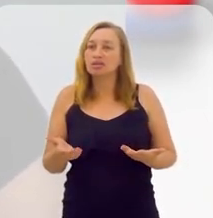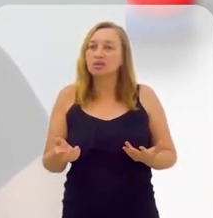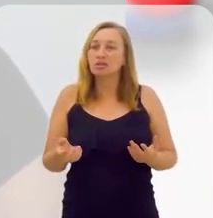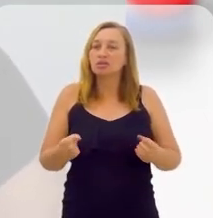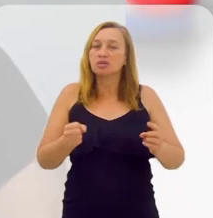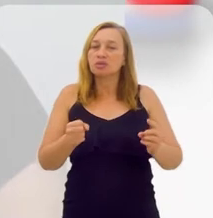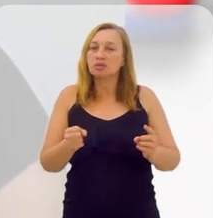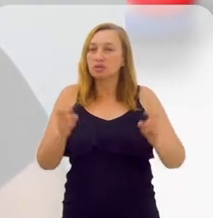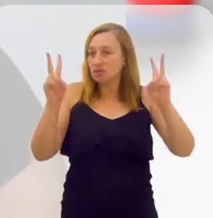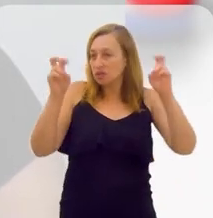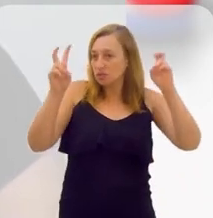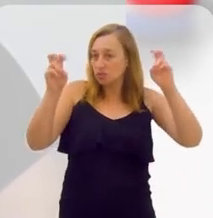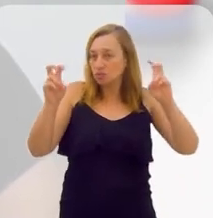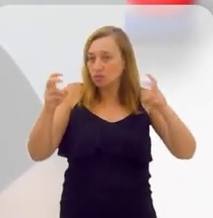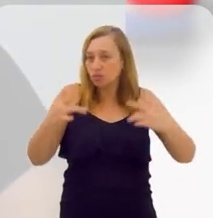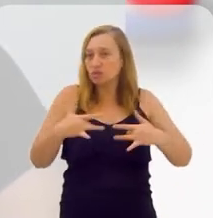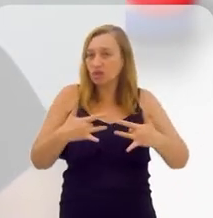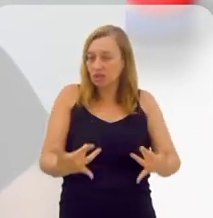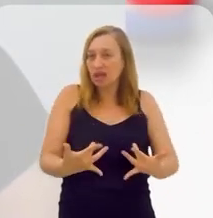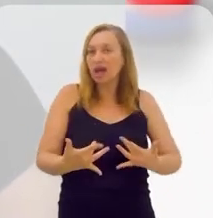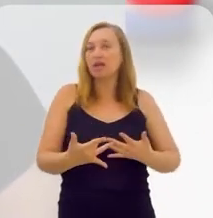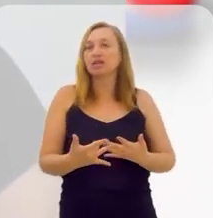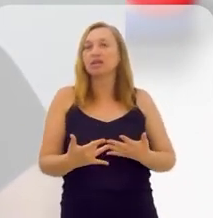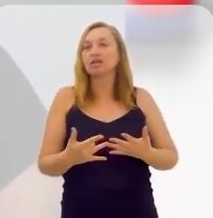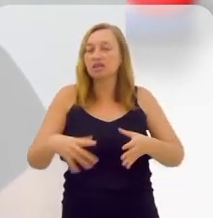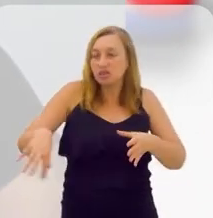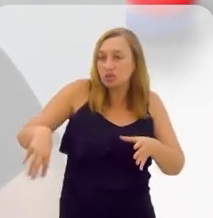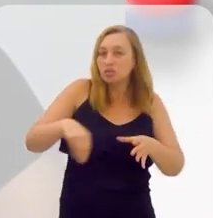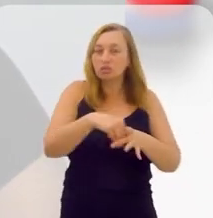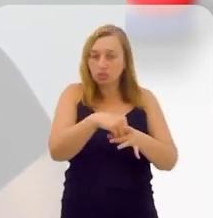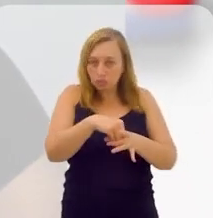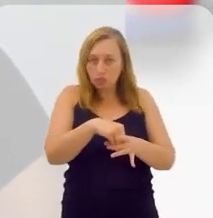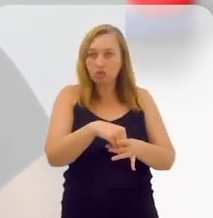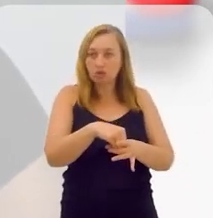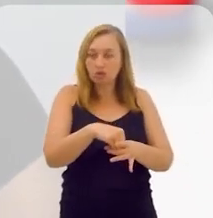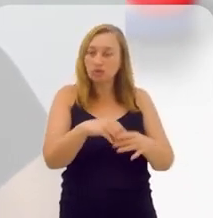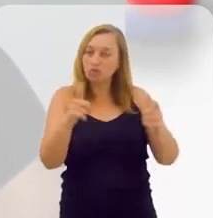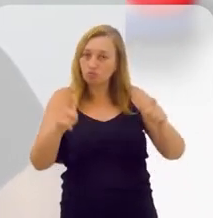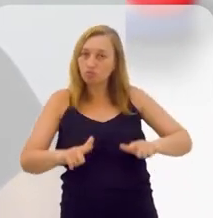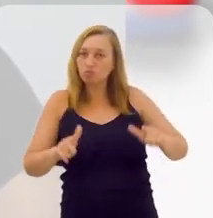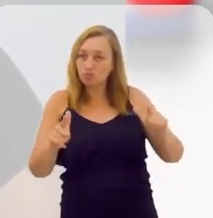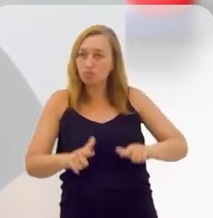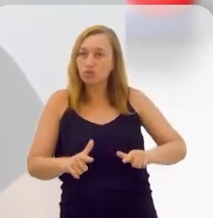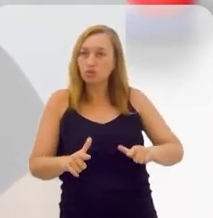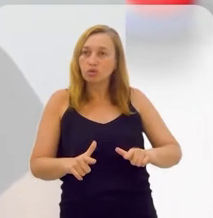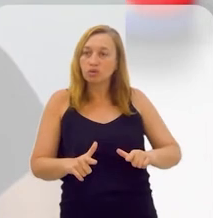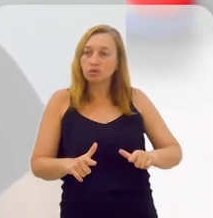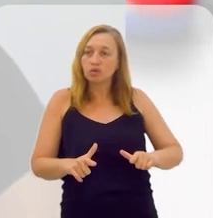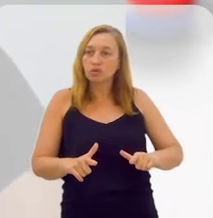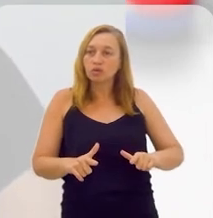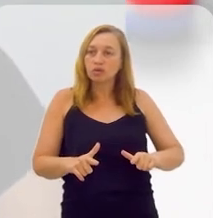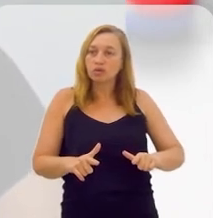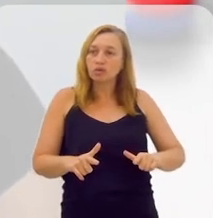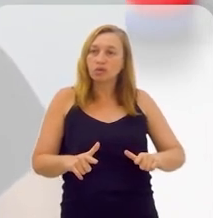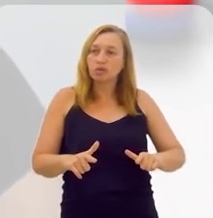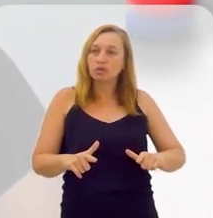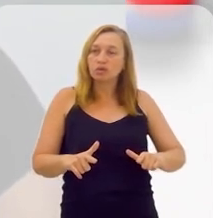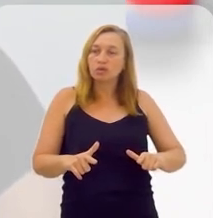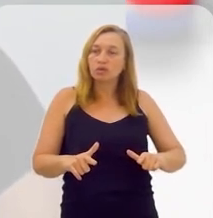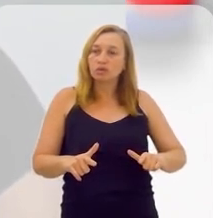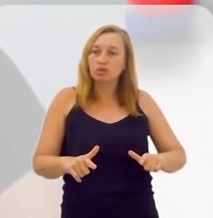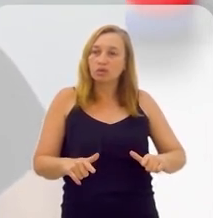para as questões solidárias, e a gente se insere, né, nesse espaço e compõe